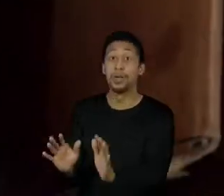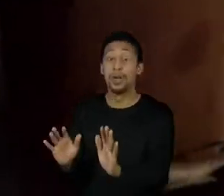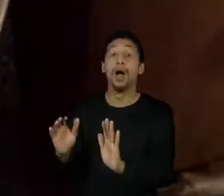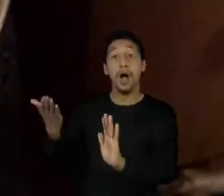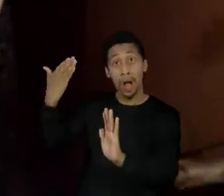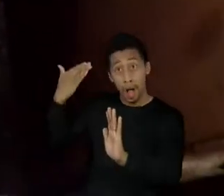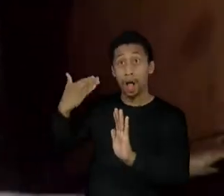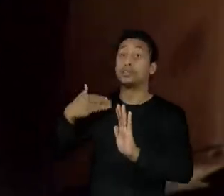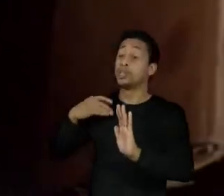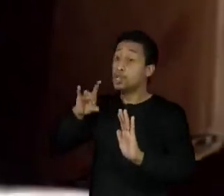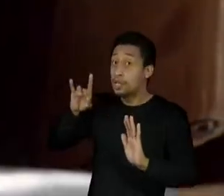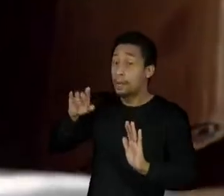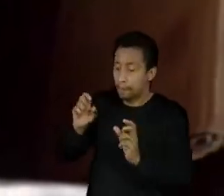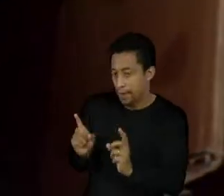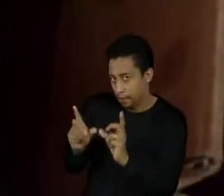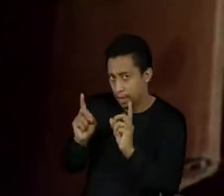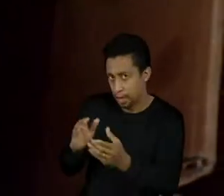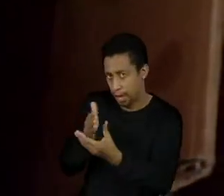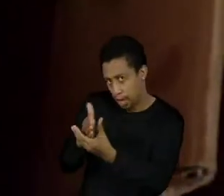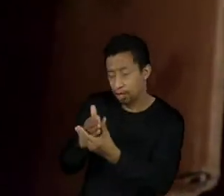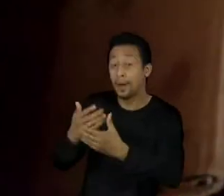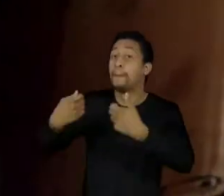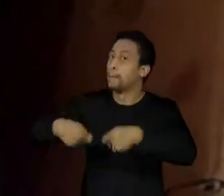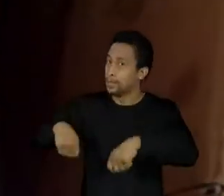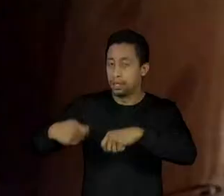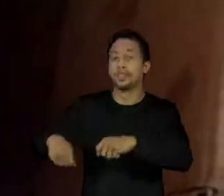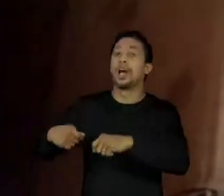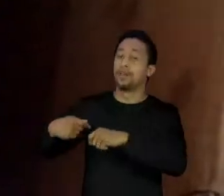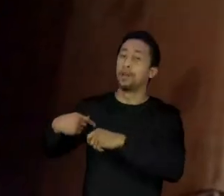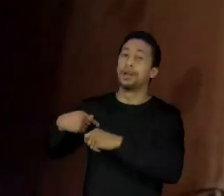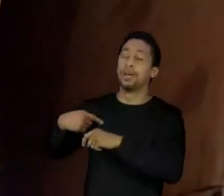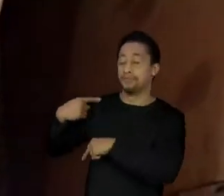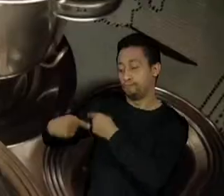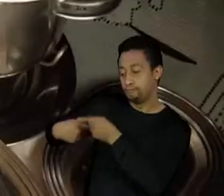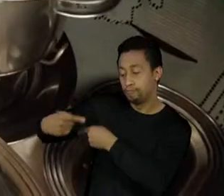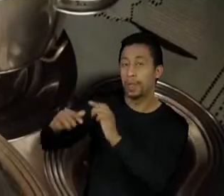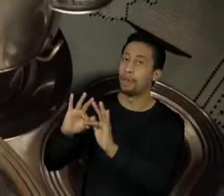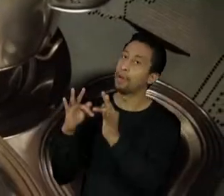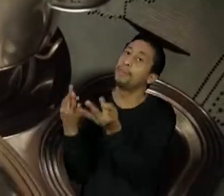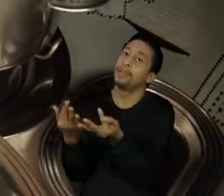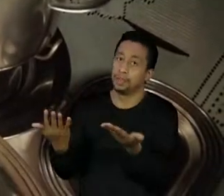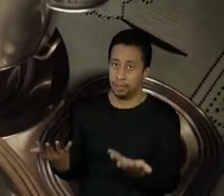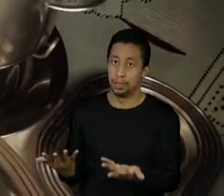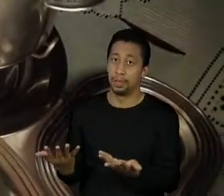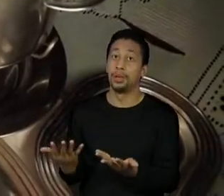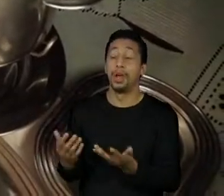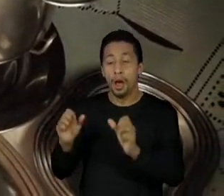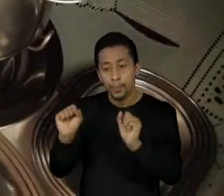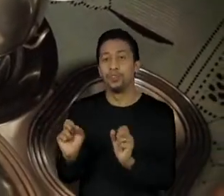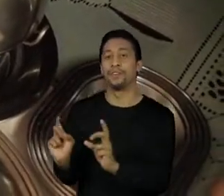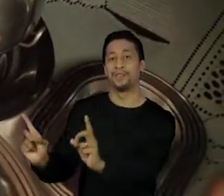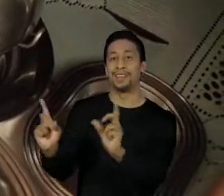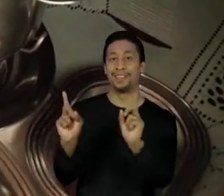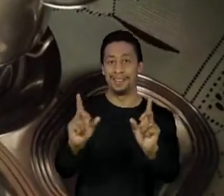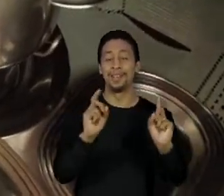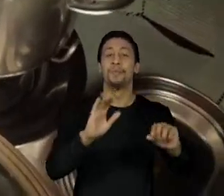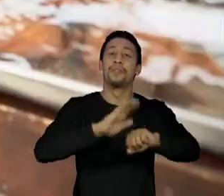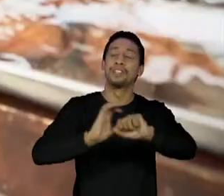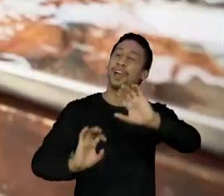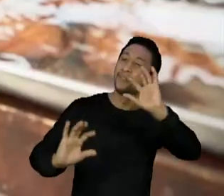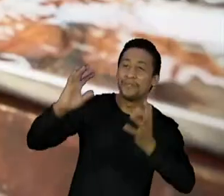Inhansã. Botava o tabuleiro na rua para vender, para fazer a festa da santa, né, da